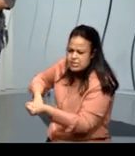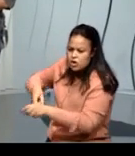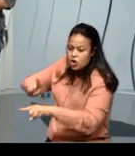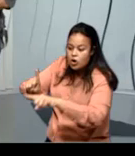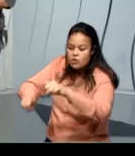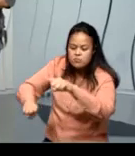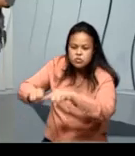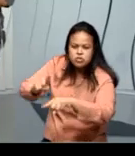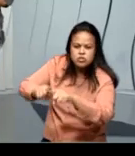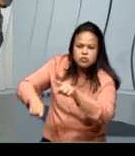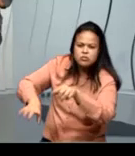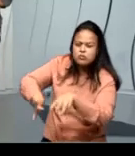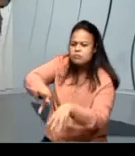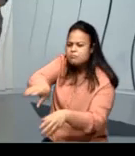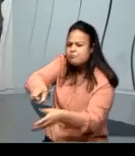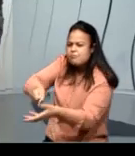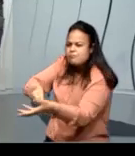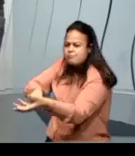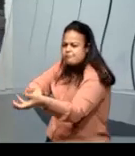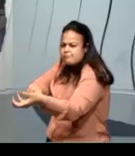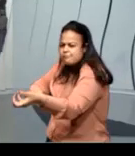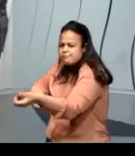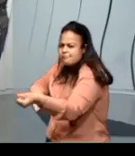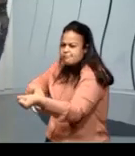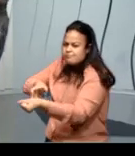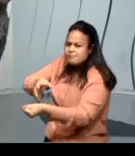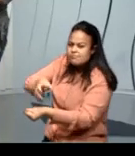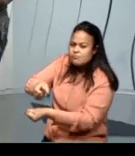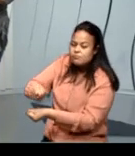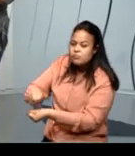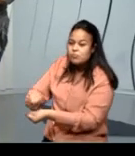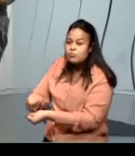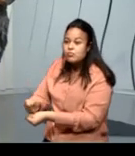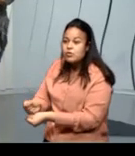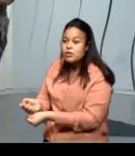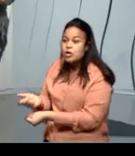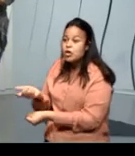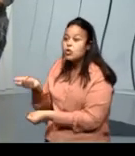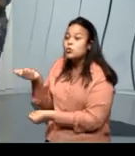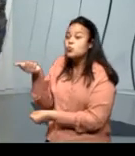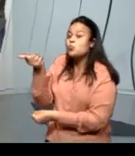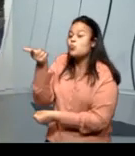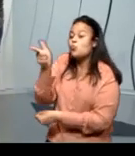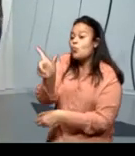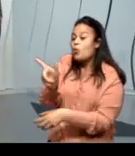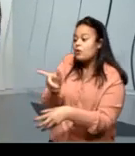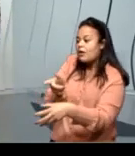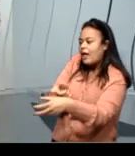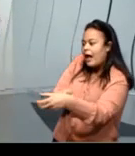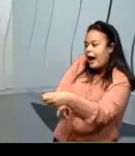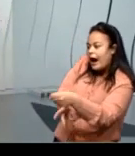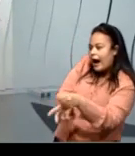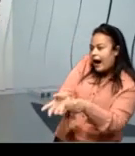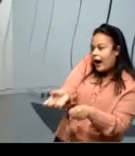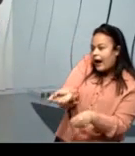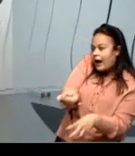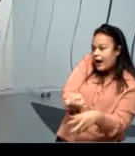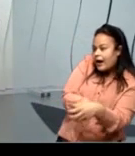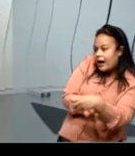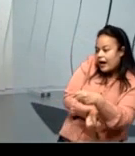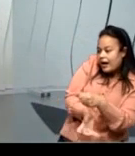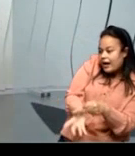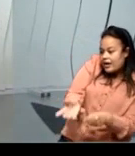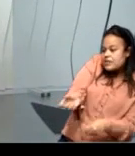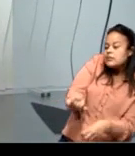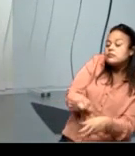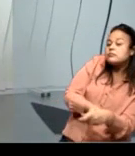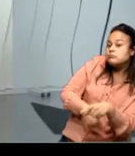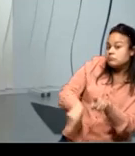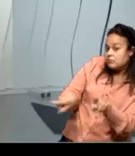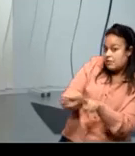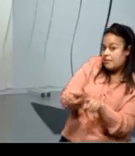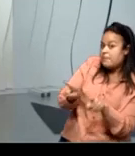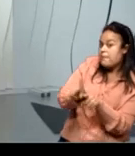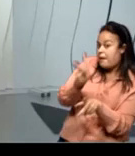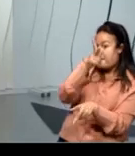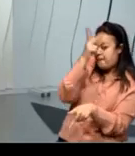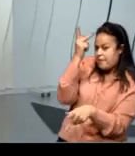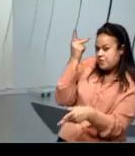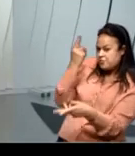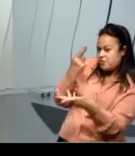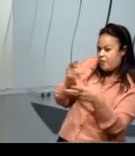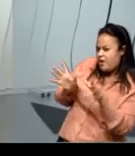lado. Acontece que lá do outro lado, nesse cabo de guerra, tem também uma outra sequência de pessoas puxando para o outro